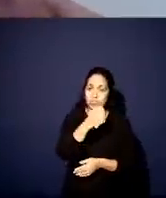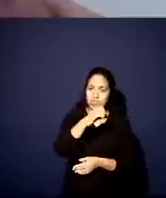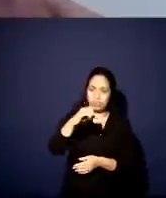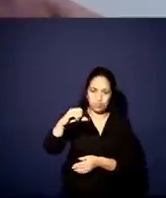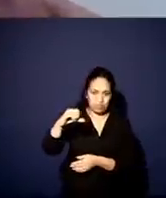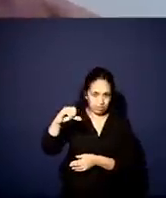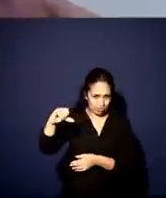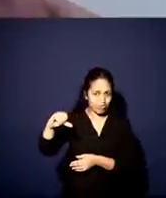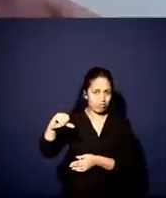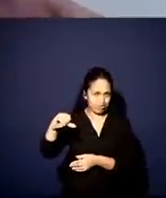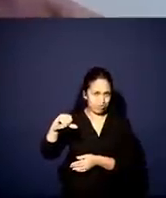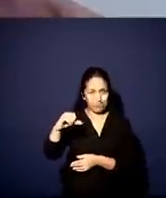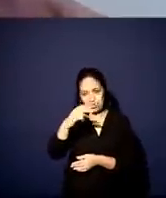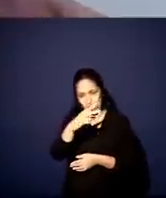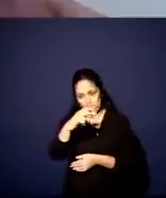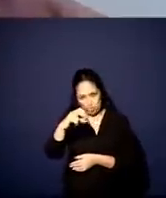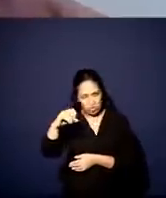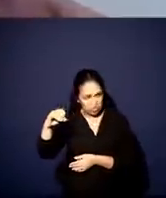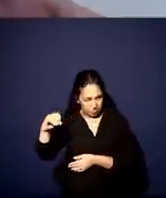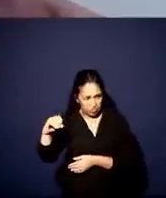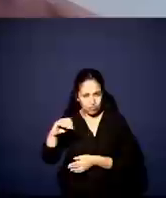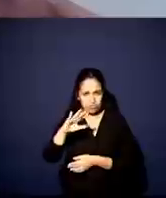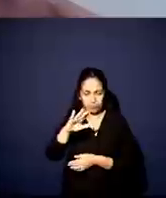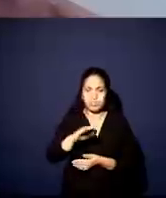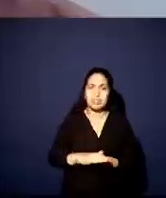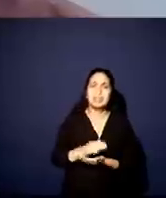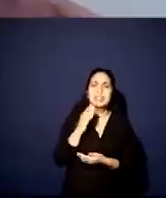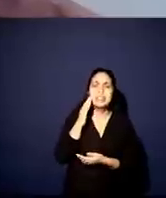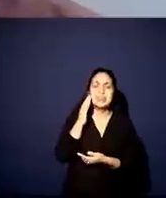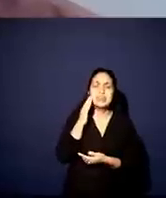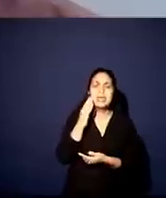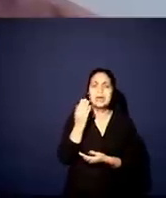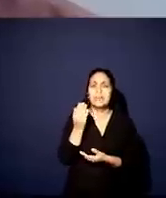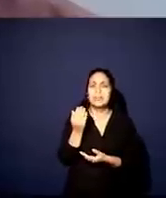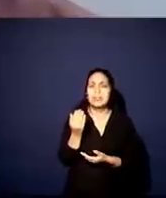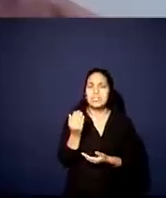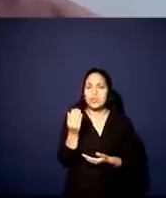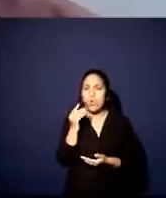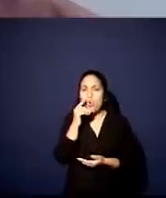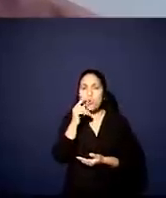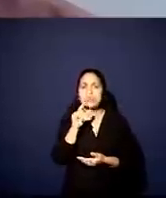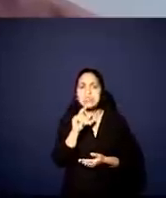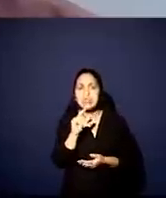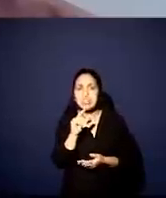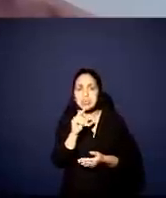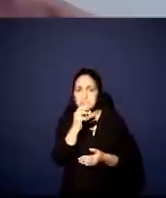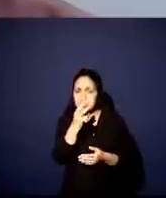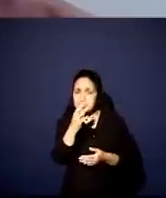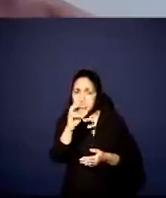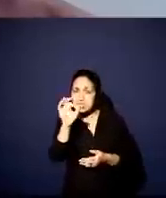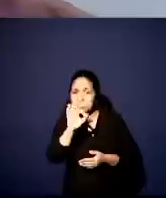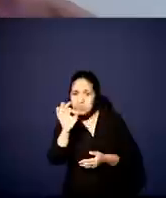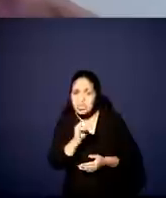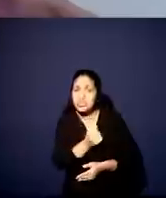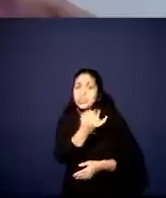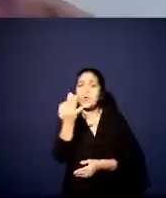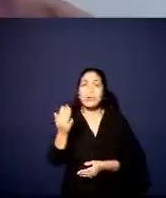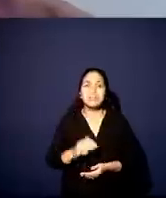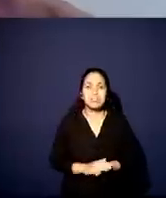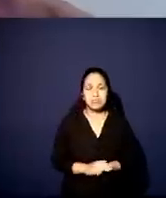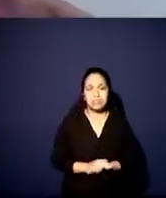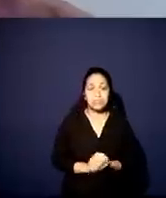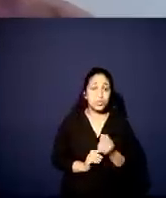1999, 2000, sabe quantas vezes a gente alcançou a inflação de 3%? Uma